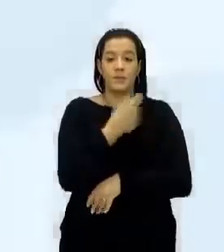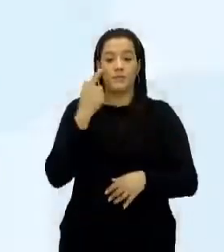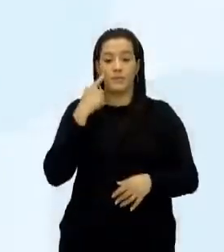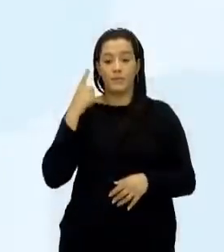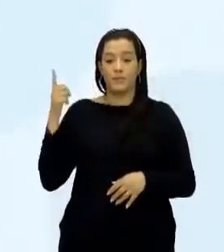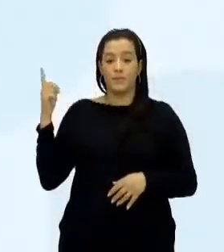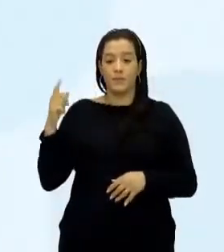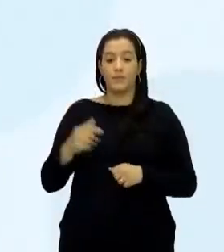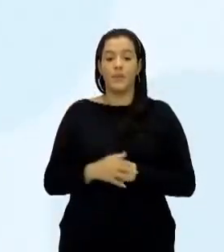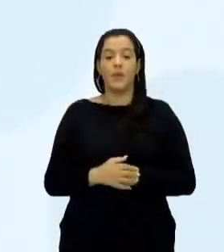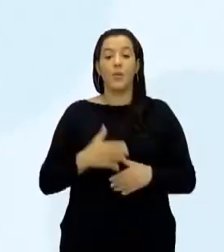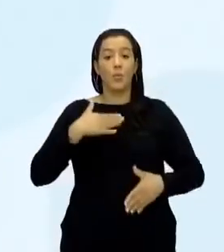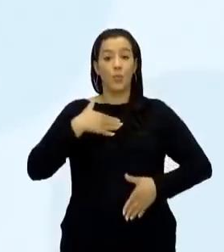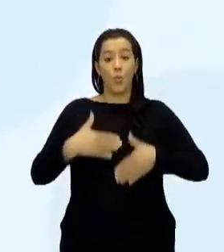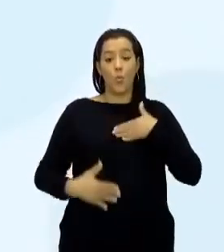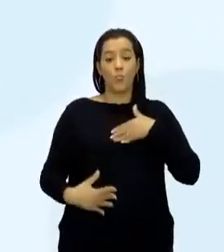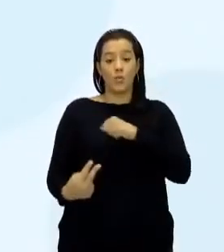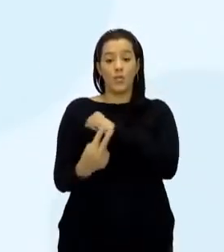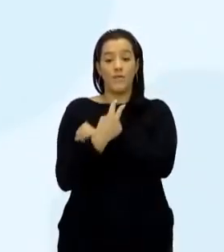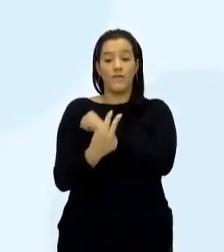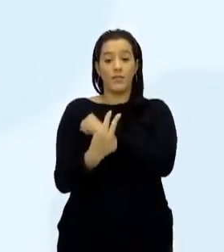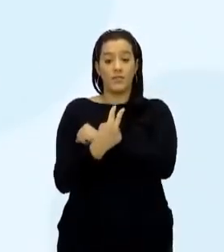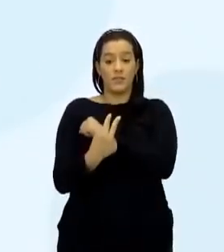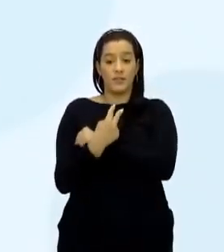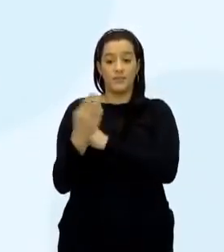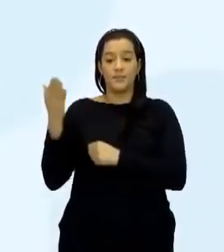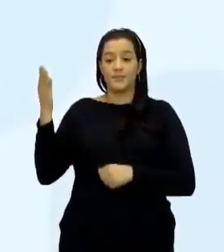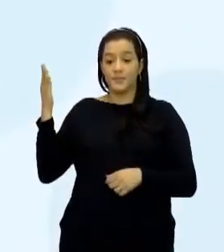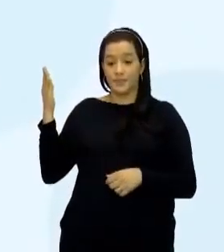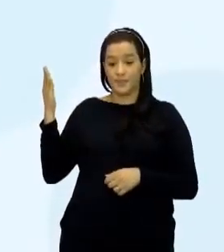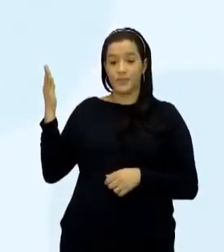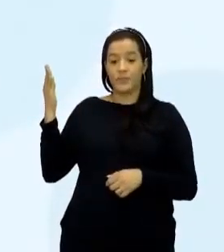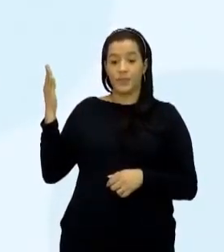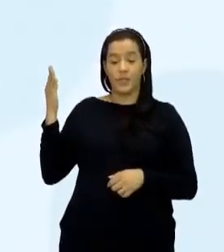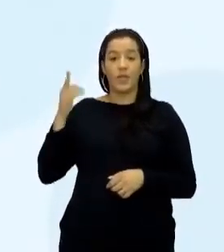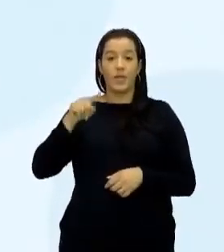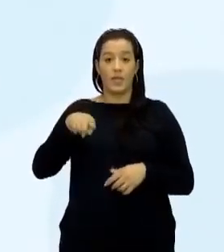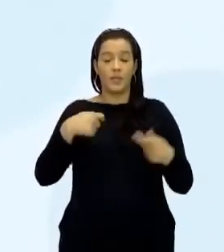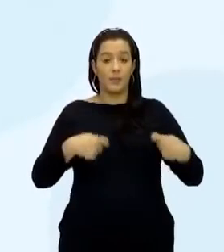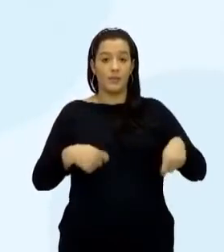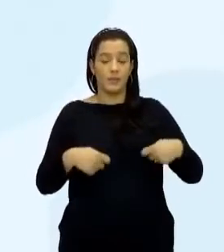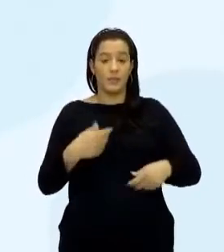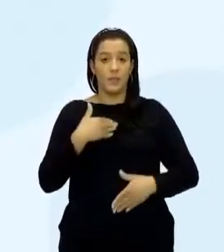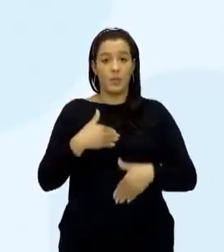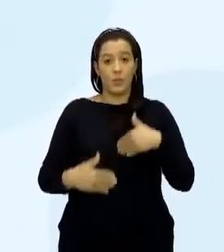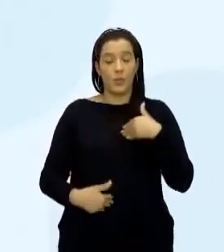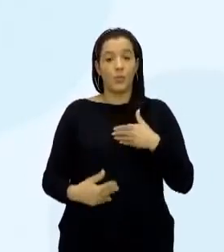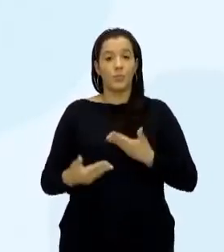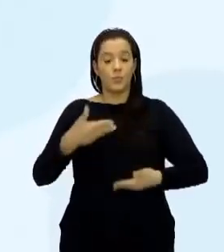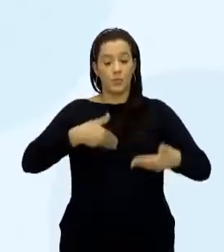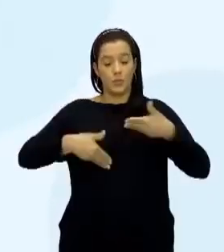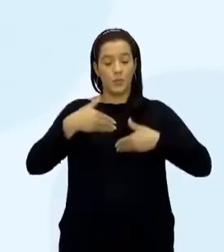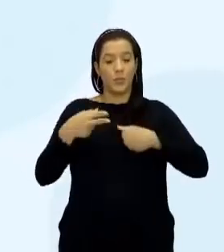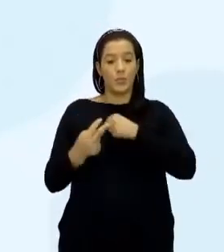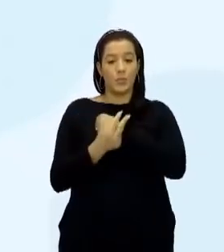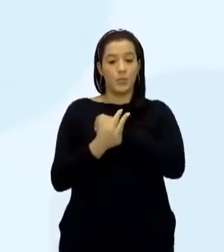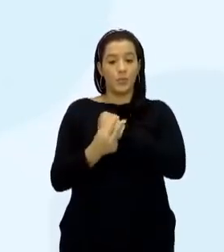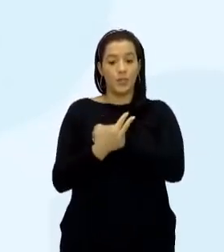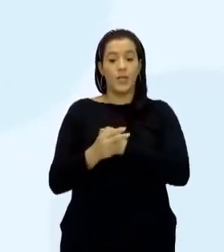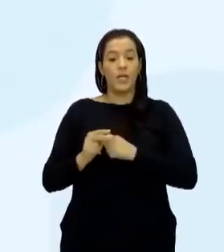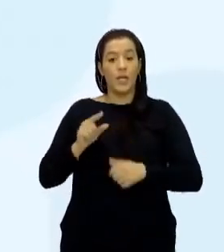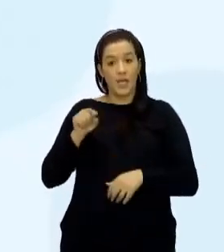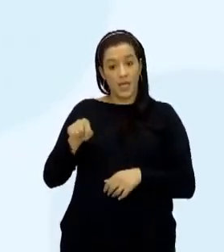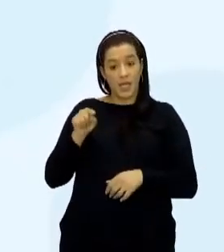legal aí a defesa do corpo, como é que é? O glóbulo branco. Esse cara aí é que precisa defender o seu corpo, tá bom? E é ele que é estimulado, ele